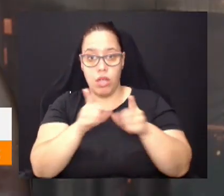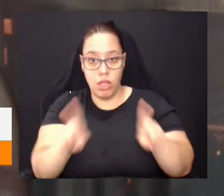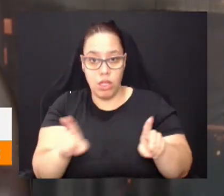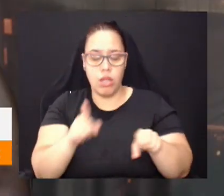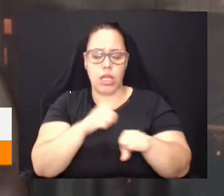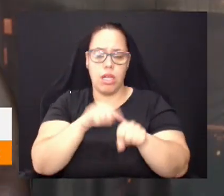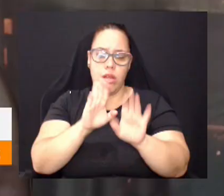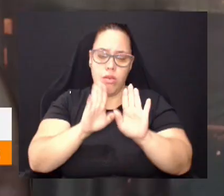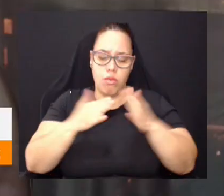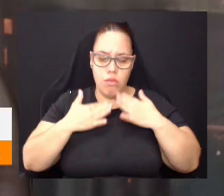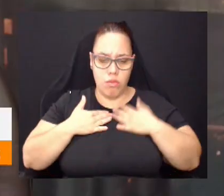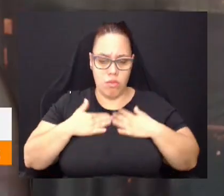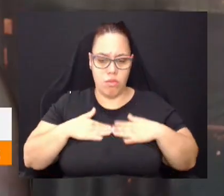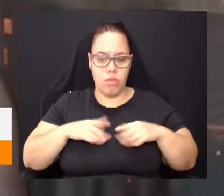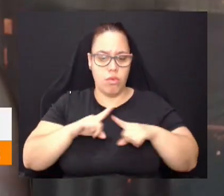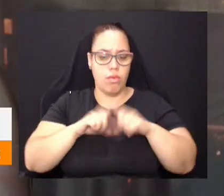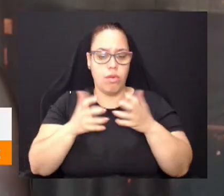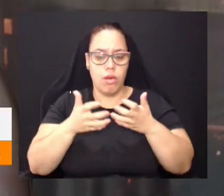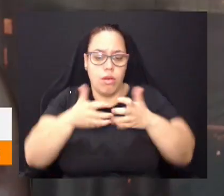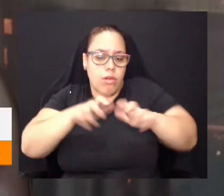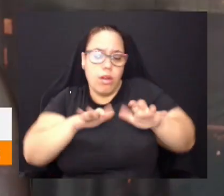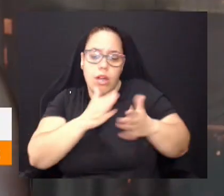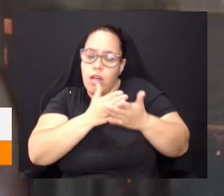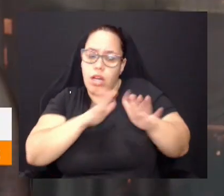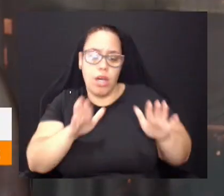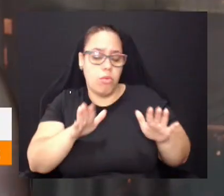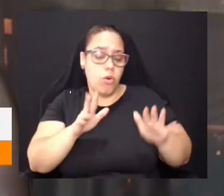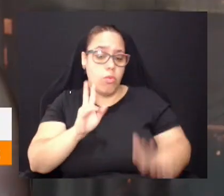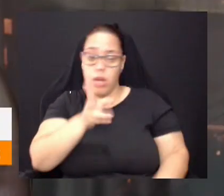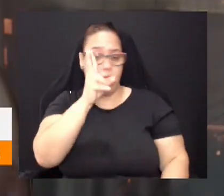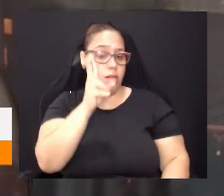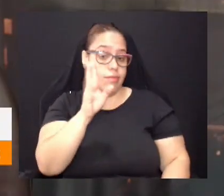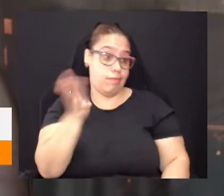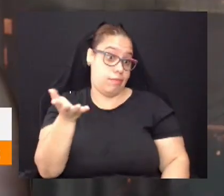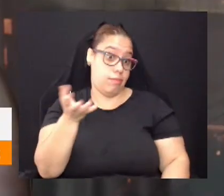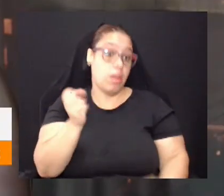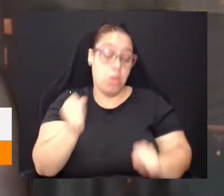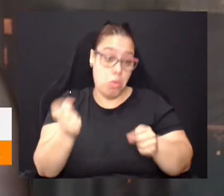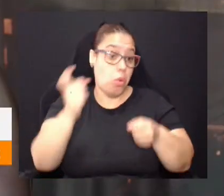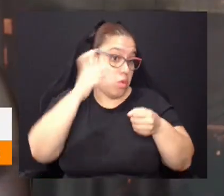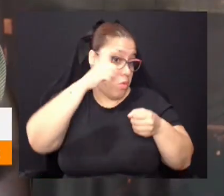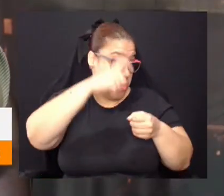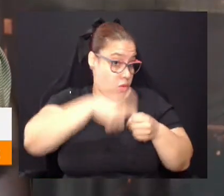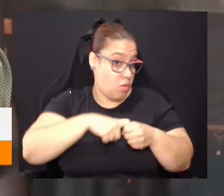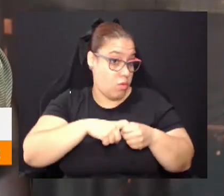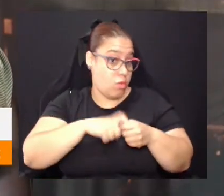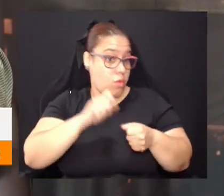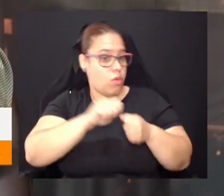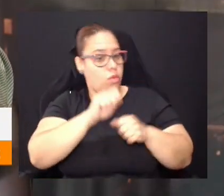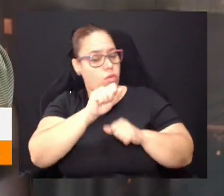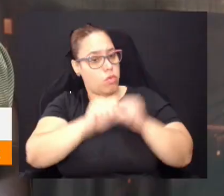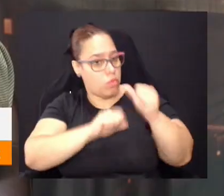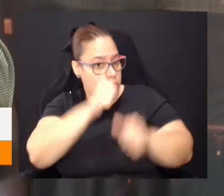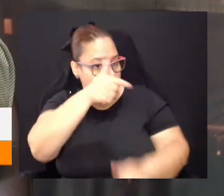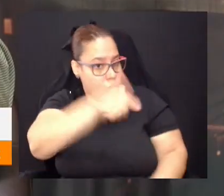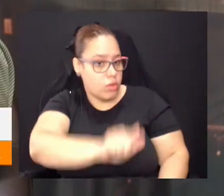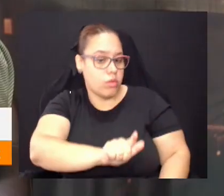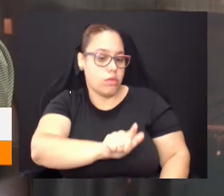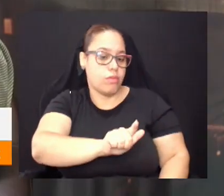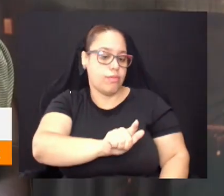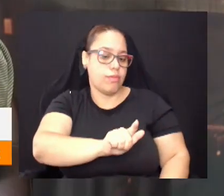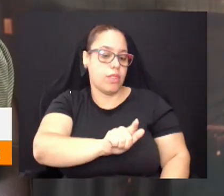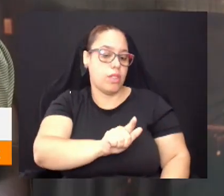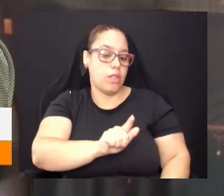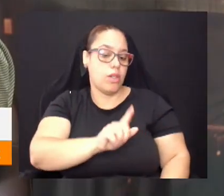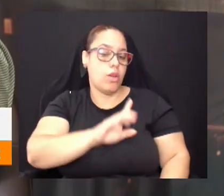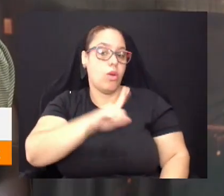mas não quer dizer que acabou para sempre. Eles podem retomar, podem refazer a relação, mas isso é uma outra fase.